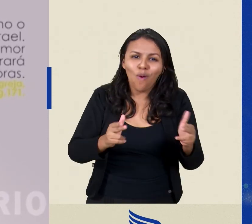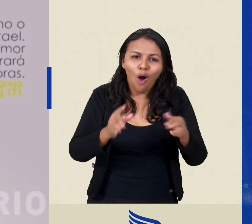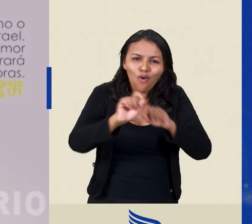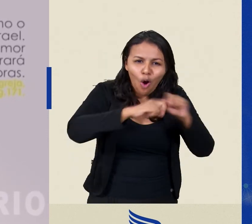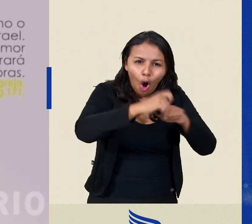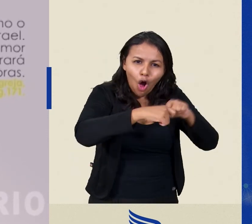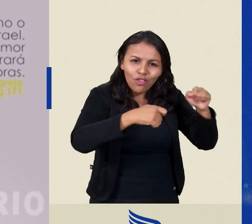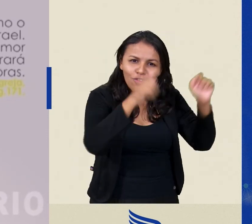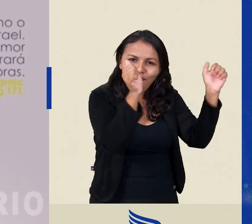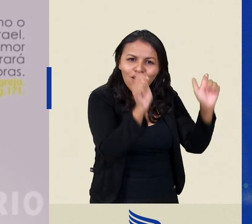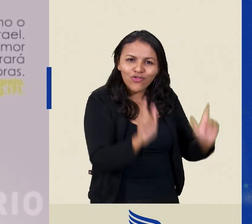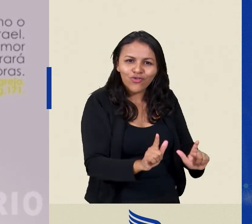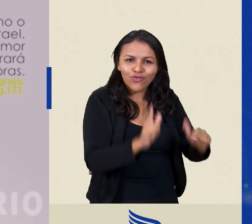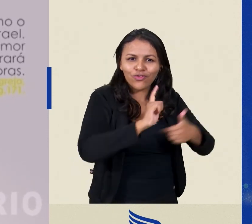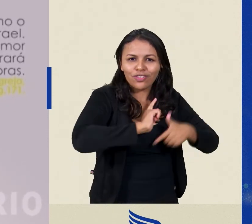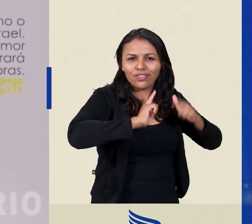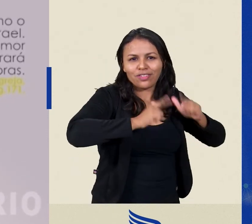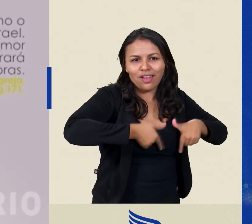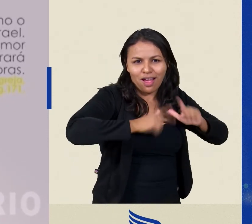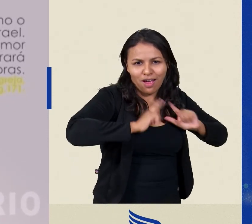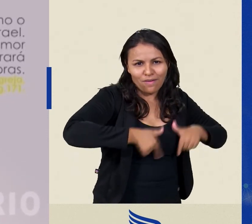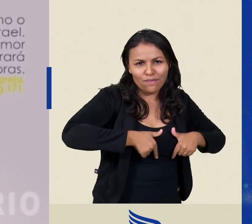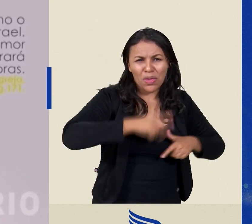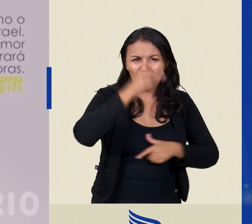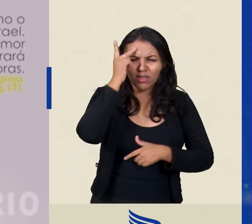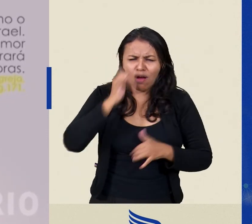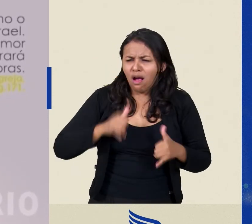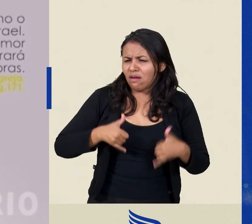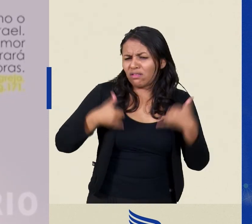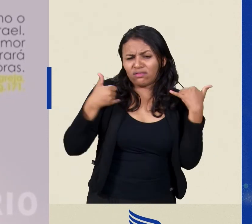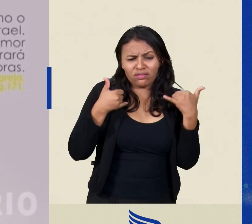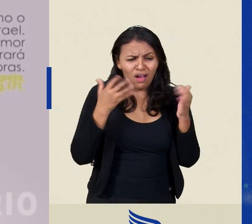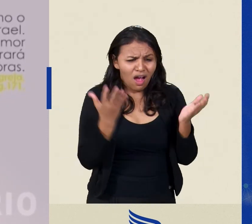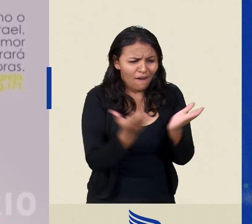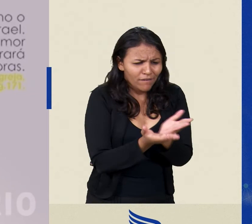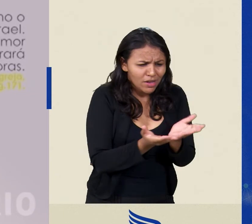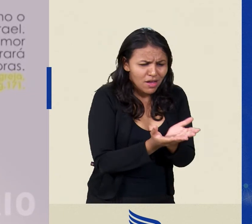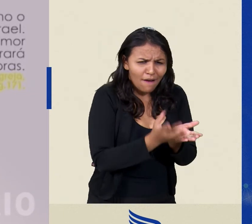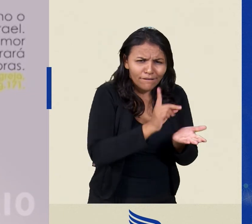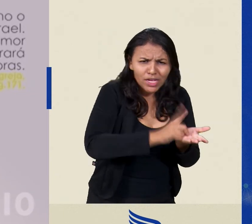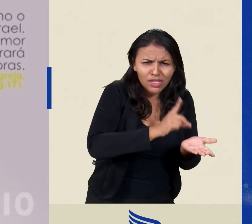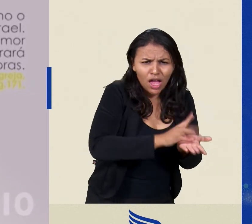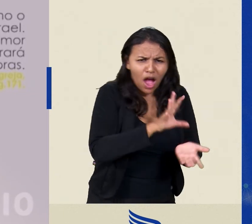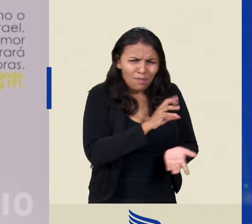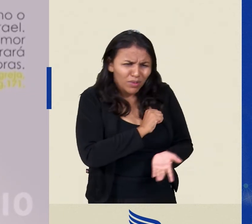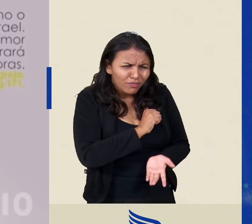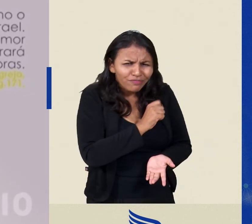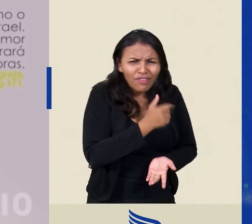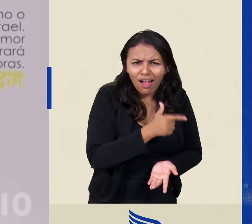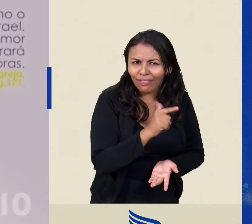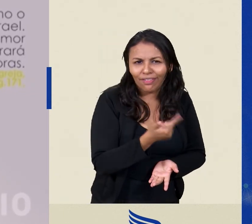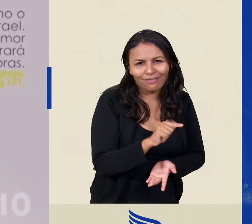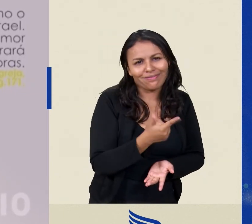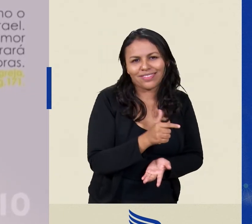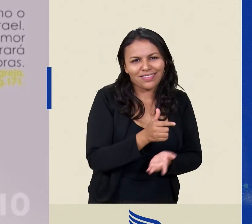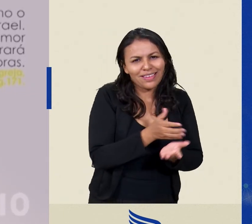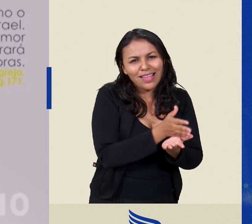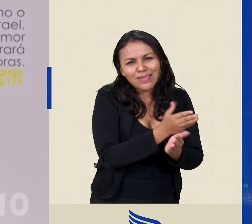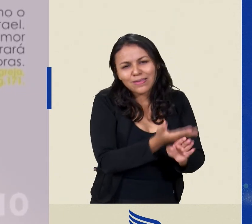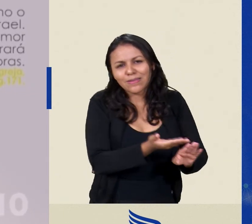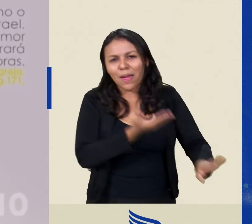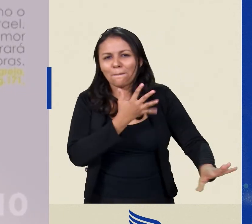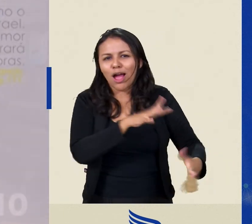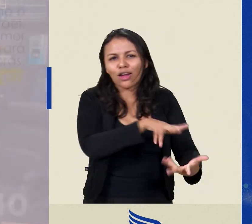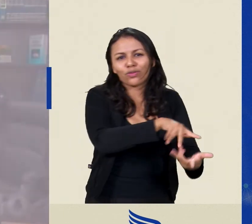Os orgulhosos e os que não têm amor pela verdade sagrada, que os separará do mundo, demonstrá-lo-ão por